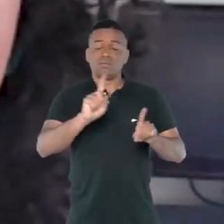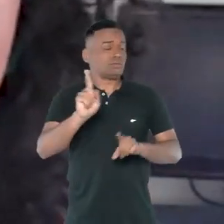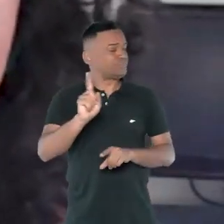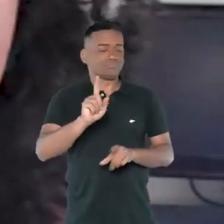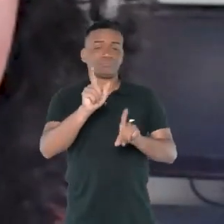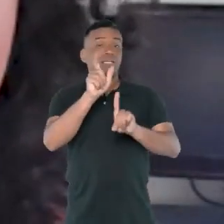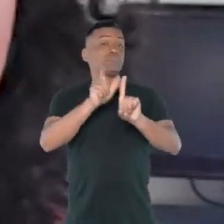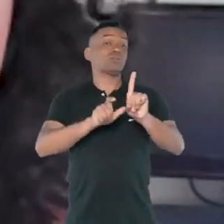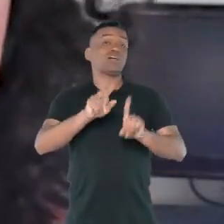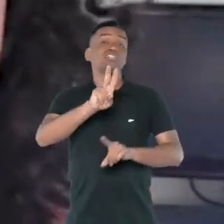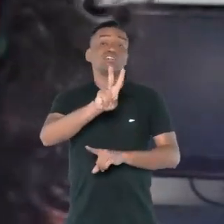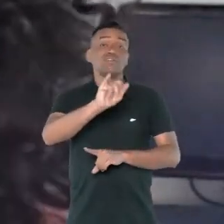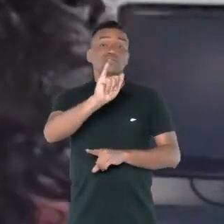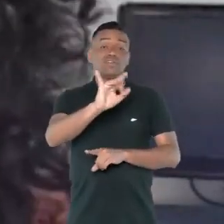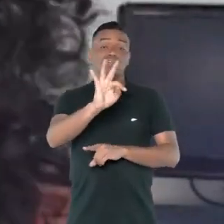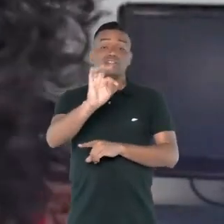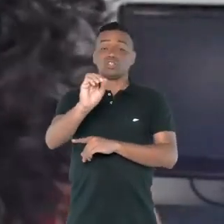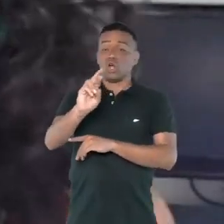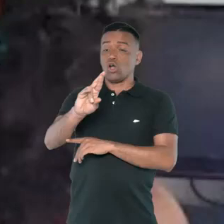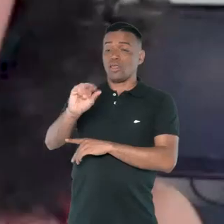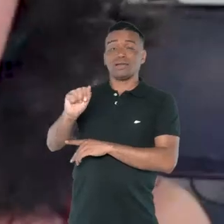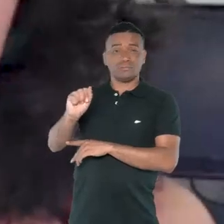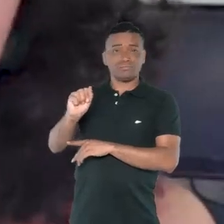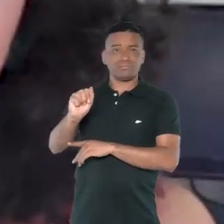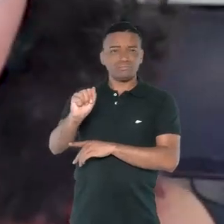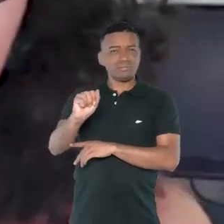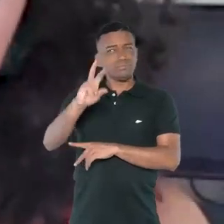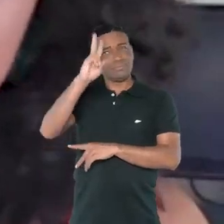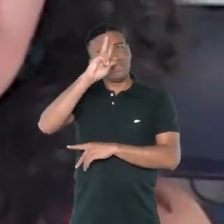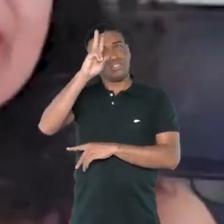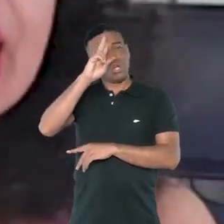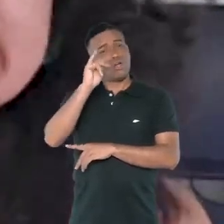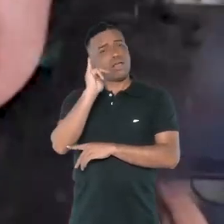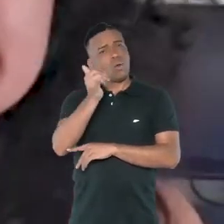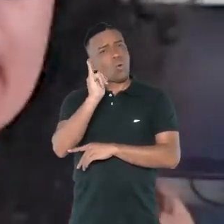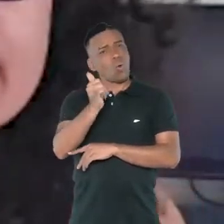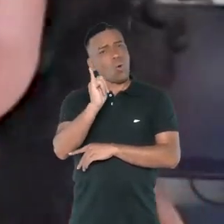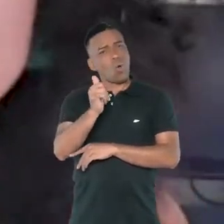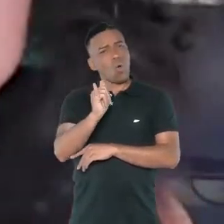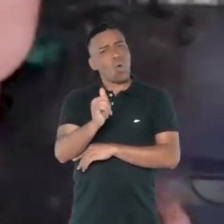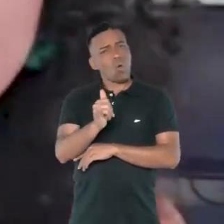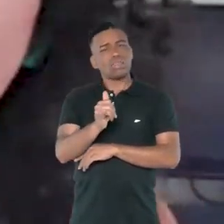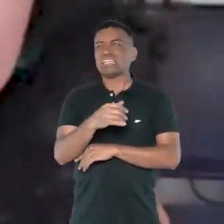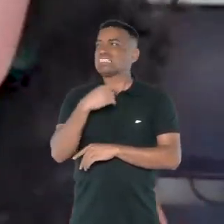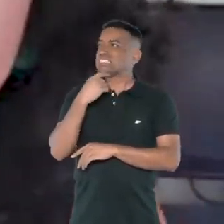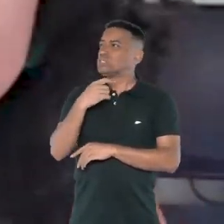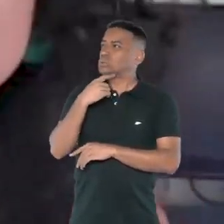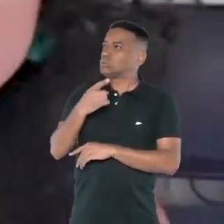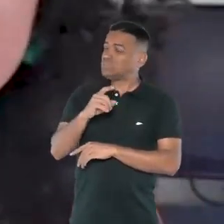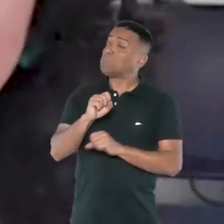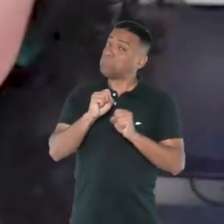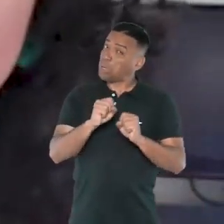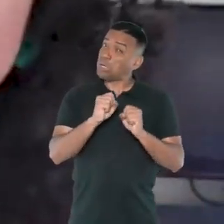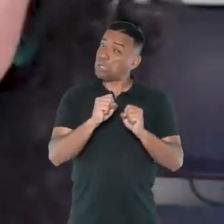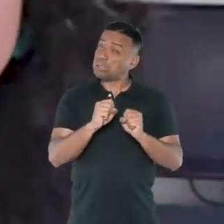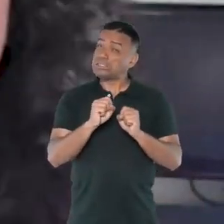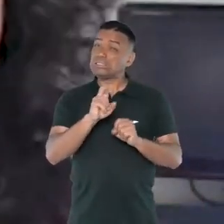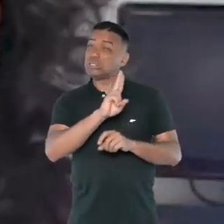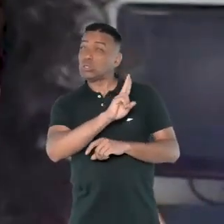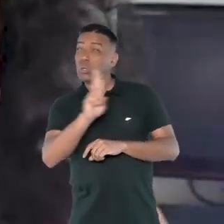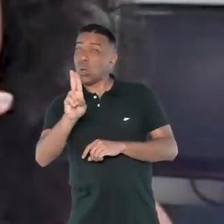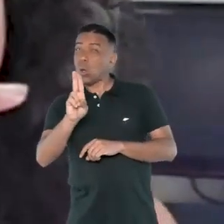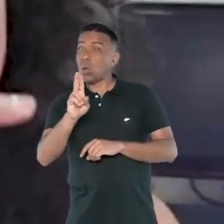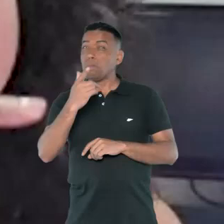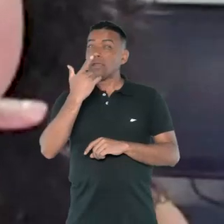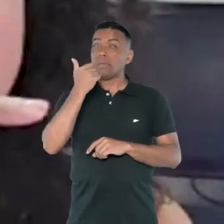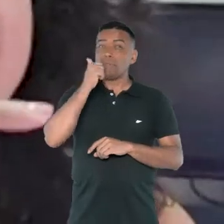movimento, a Larissa? Não, era Vitória o nome dela. Eu acho que ela cita uma história, assim, uma história que ela conta. Agora